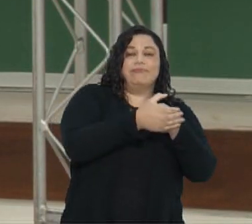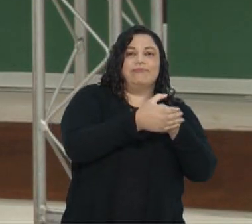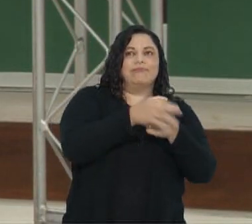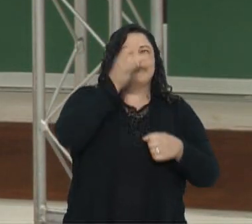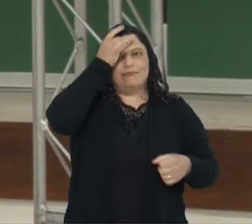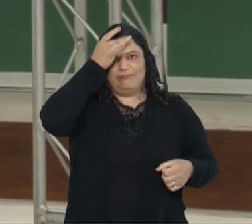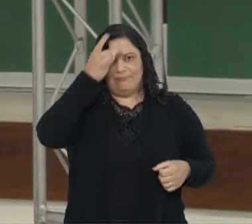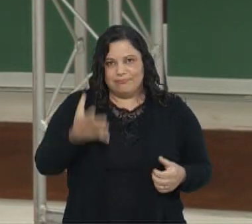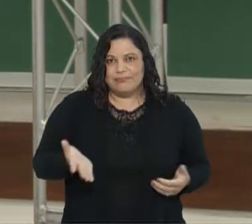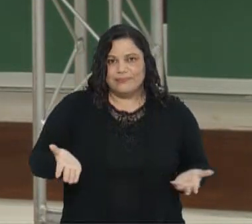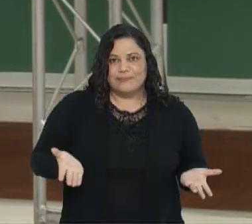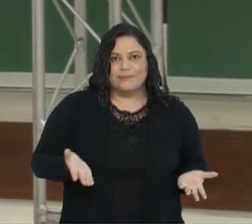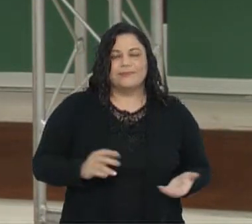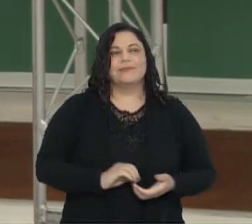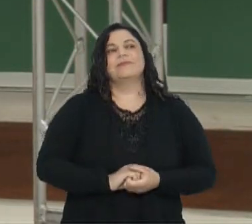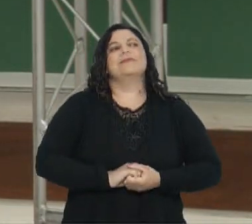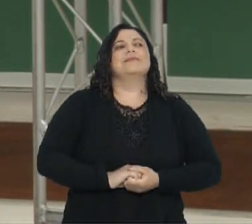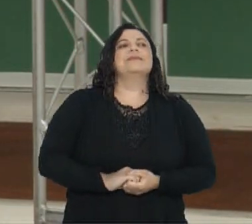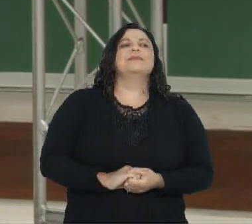Facinho, né?